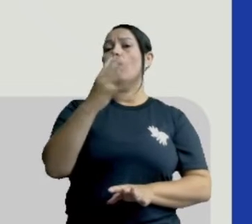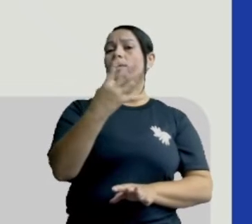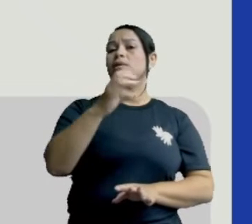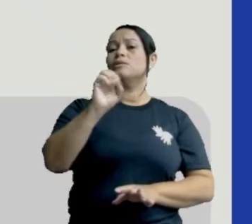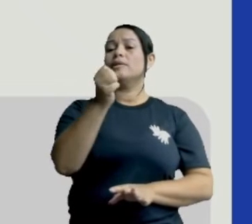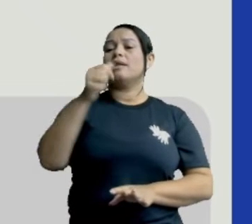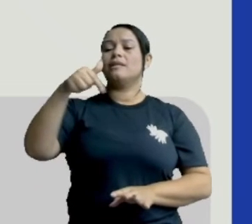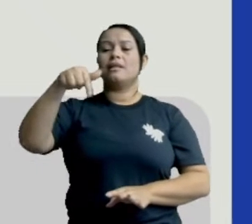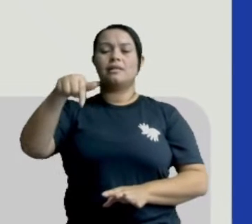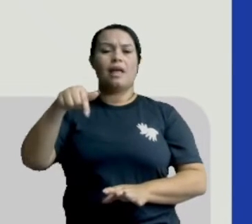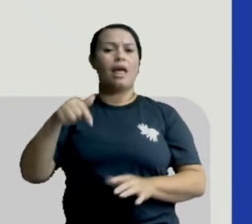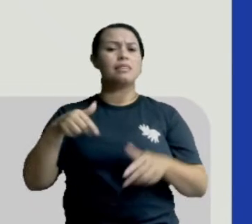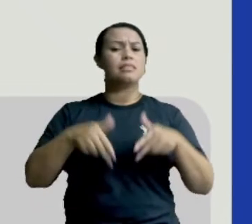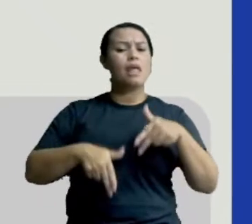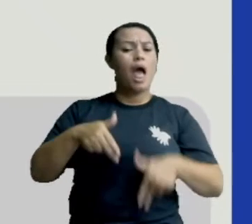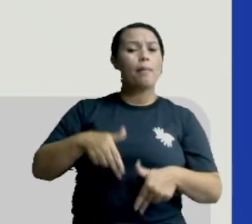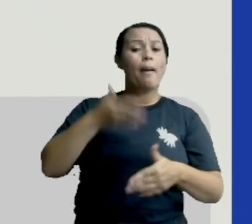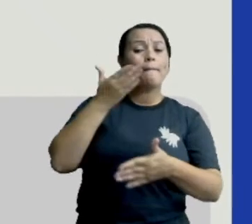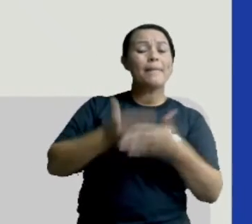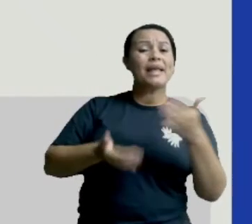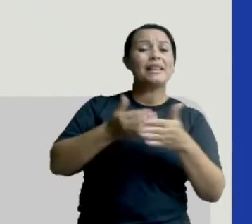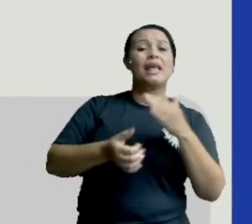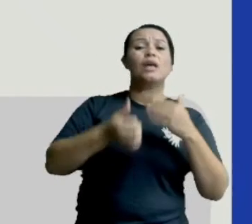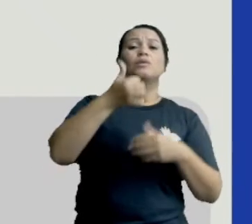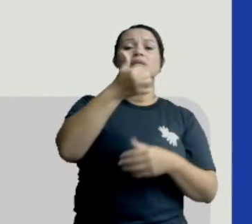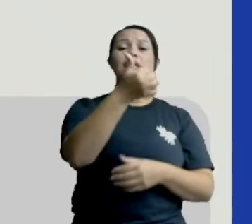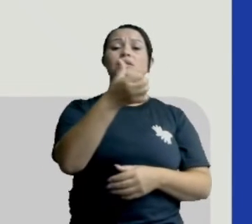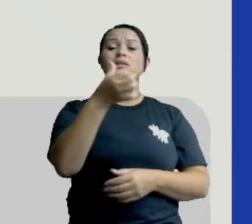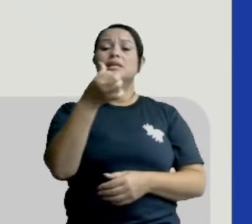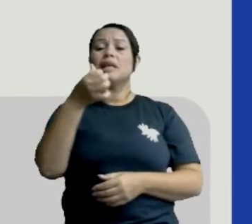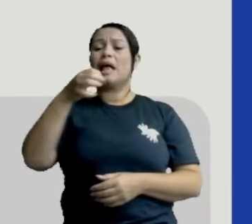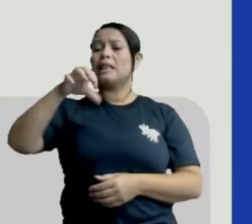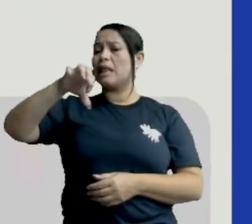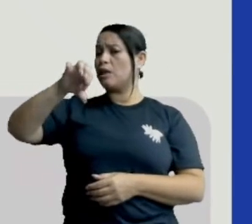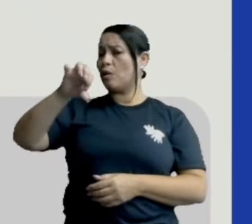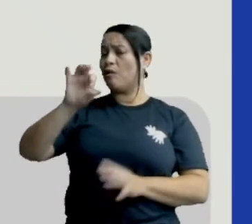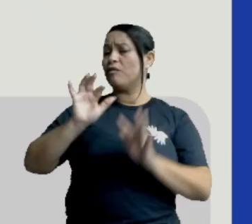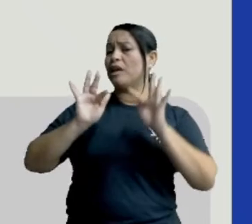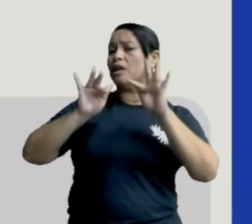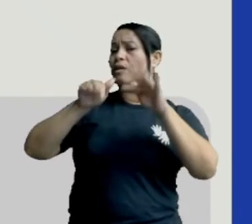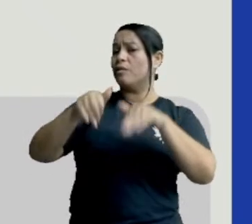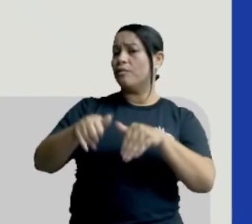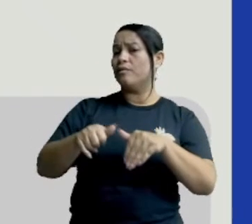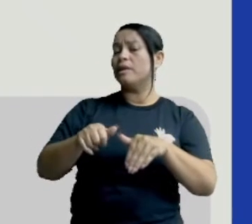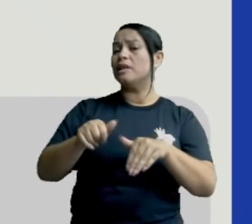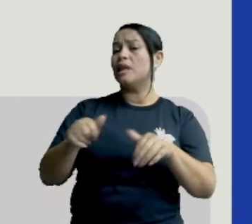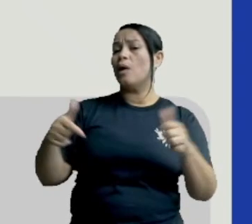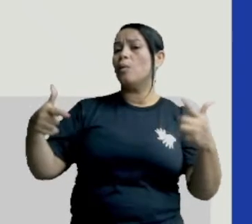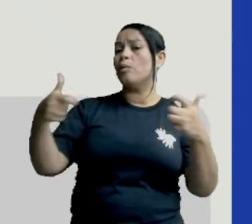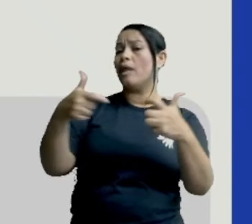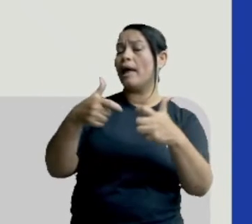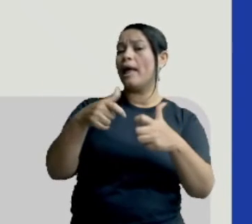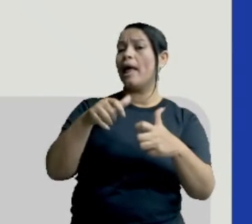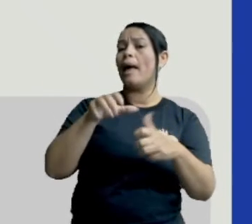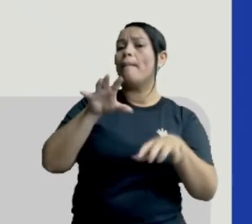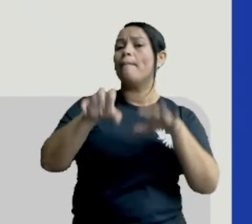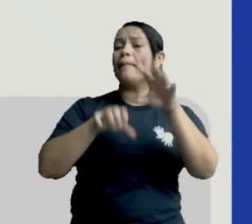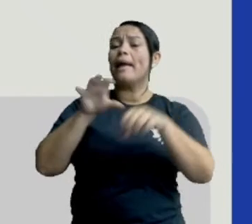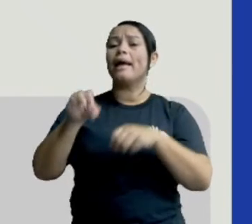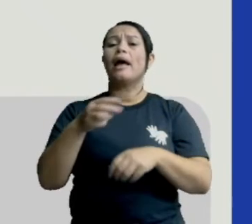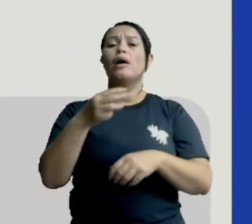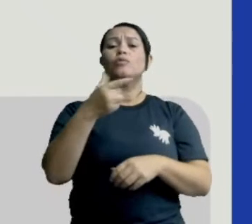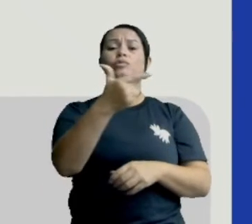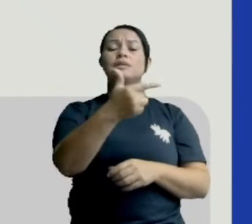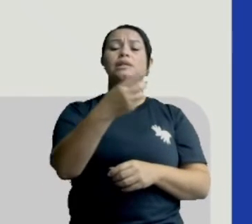Durante a batalha, perderam 169 e, ao final dela, colheram